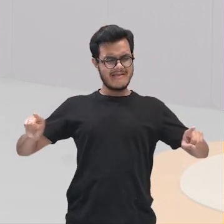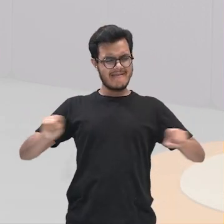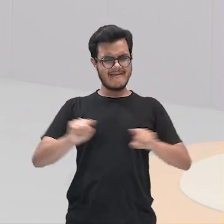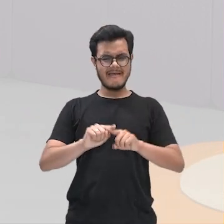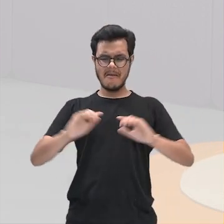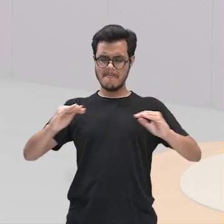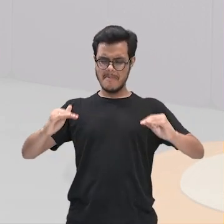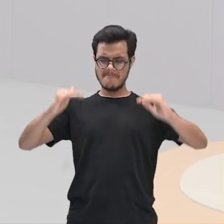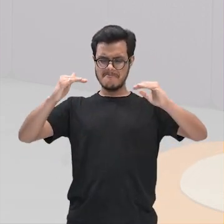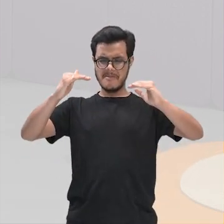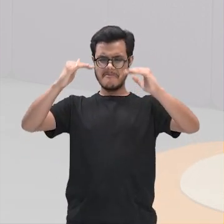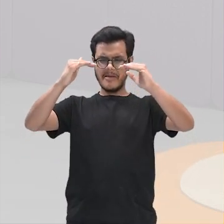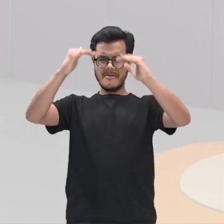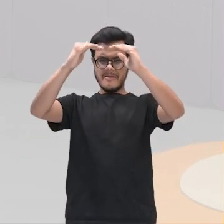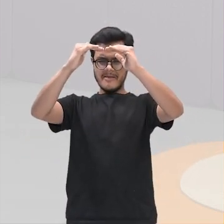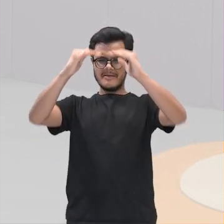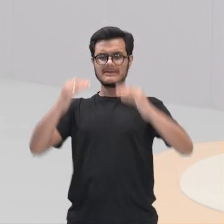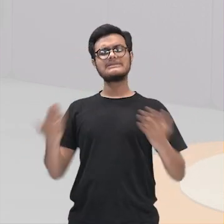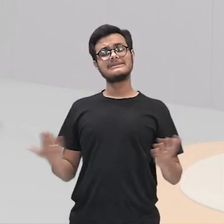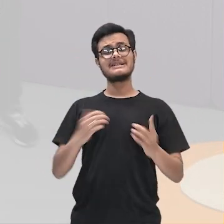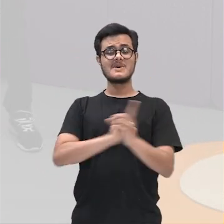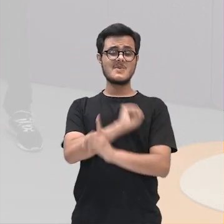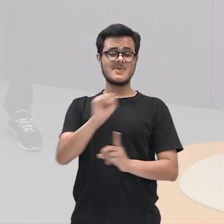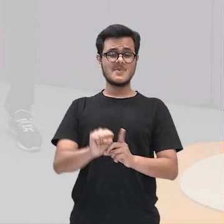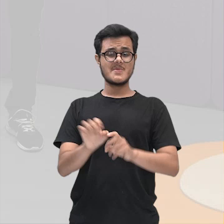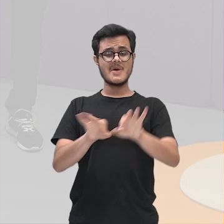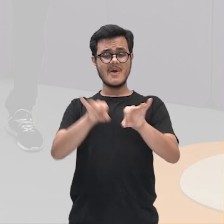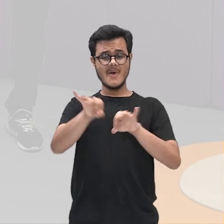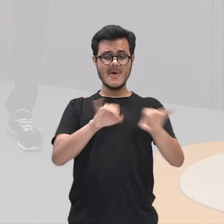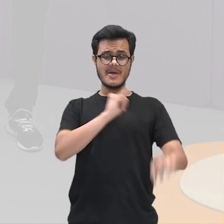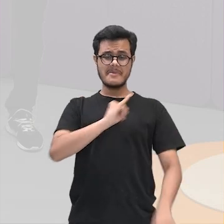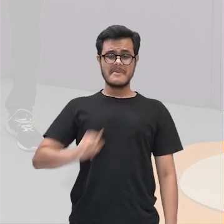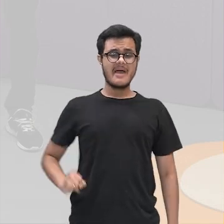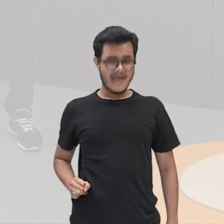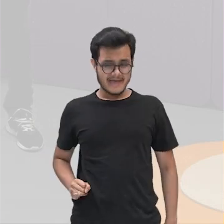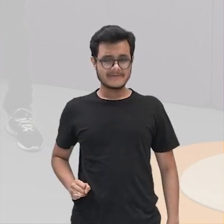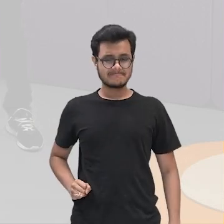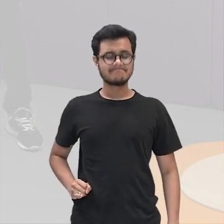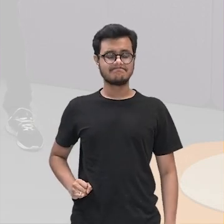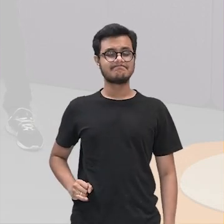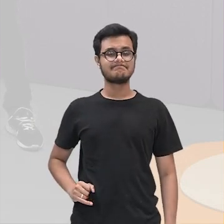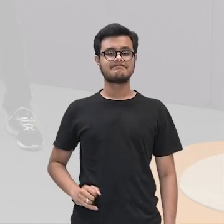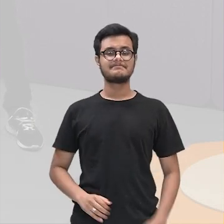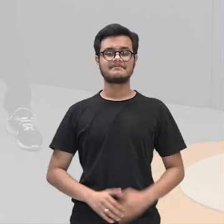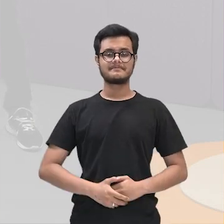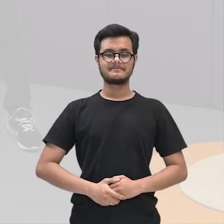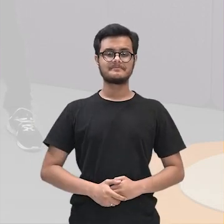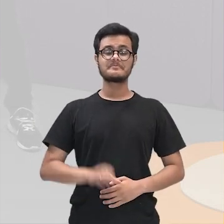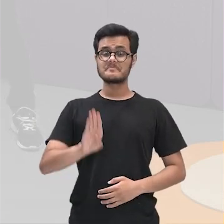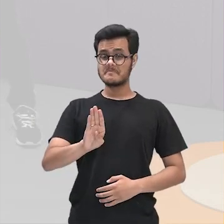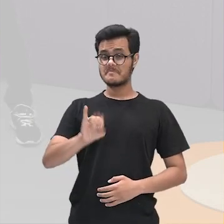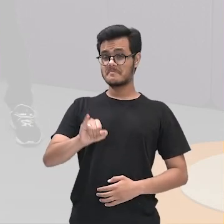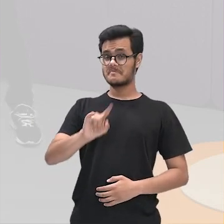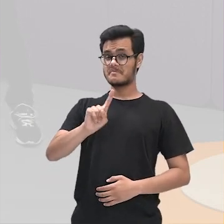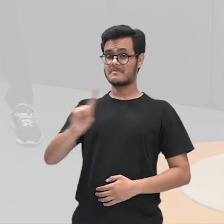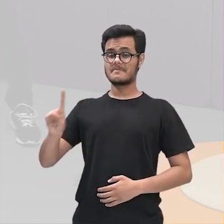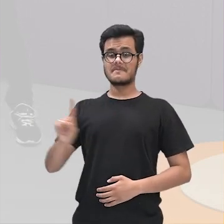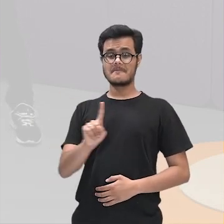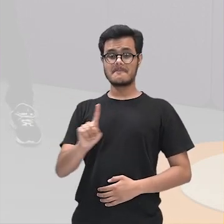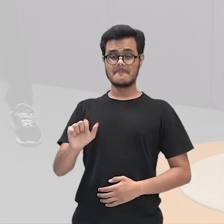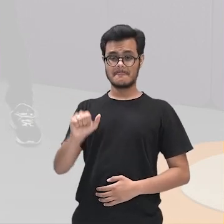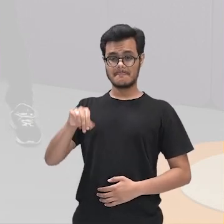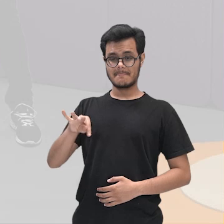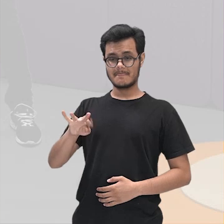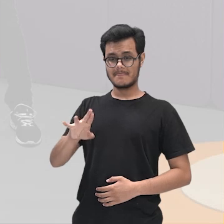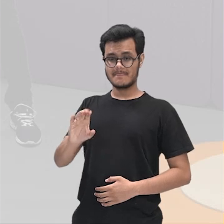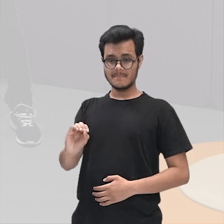da estrutura social que a gente vai ter dentro do Império Romano, ou do Império Bizantino,